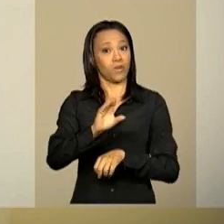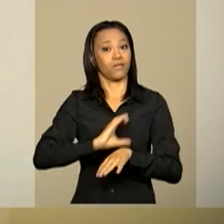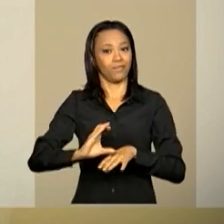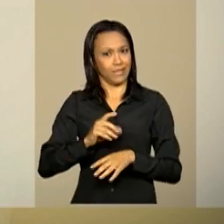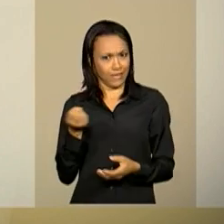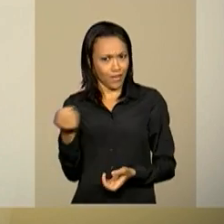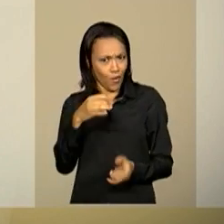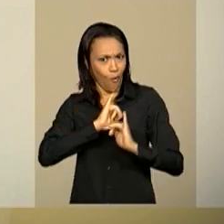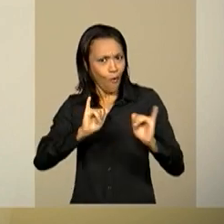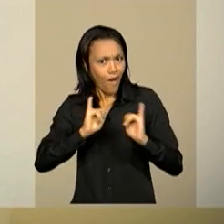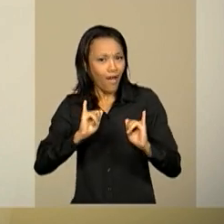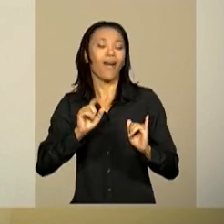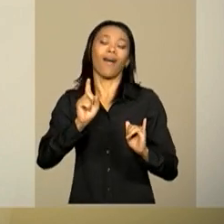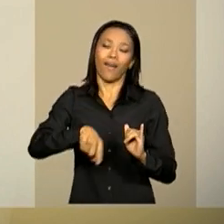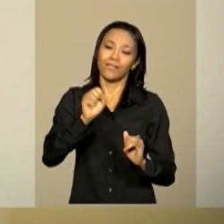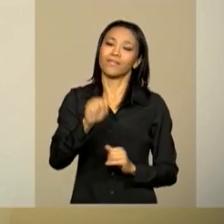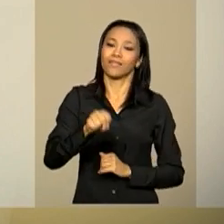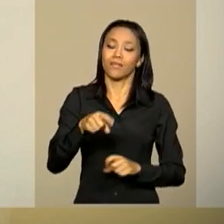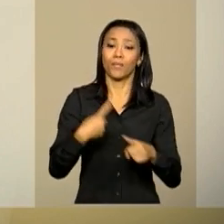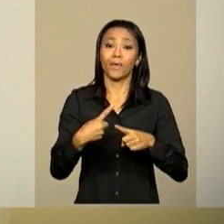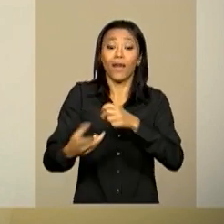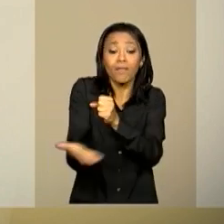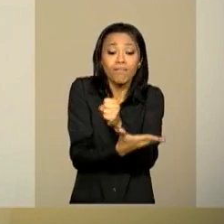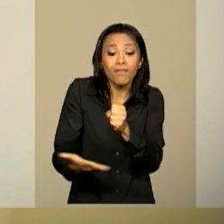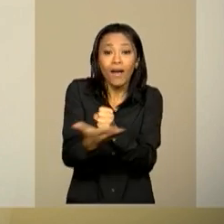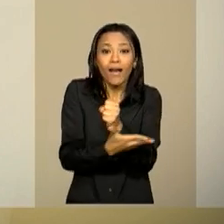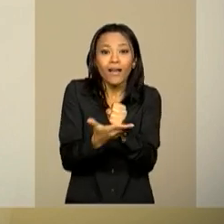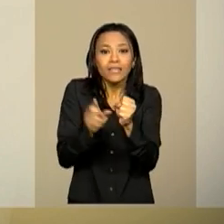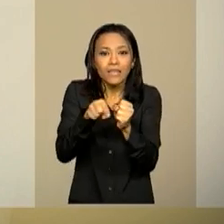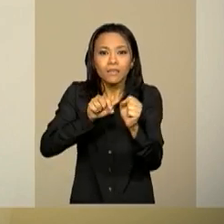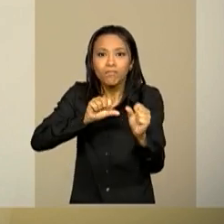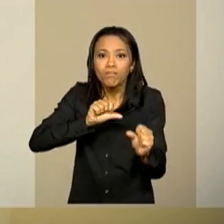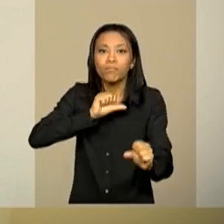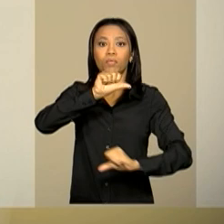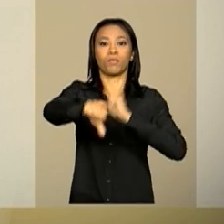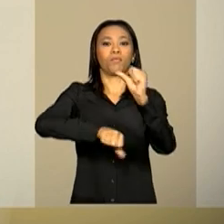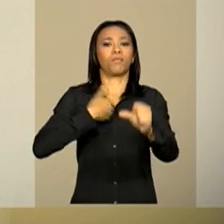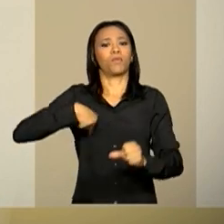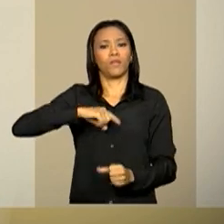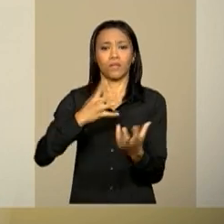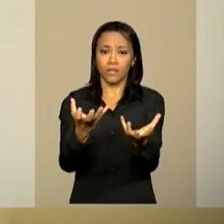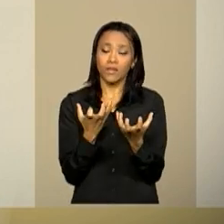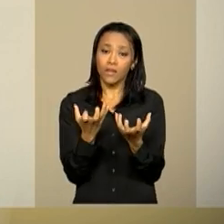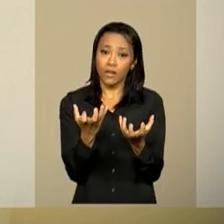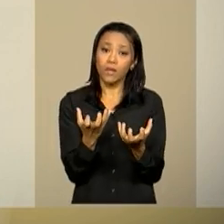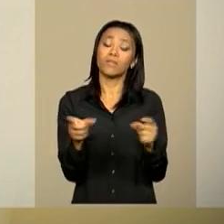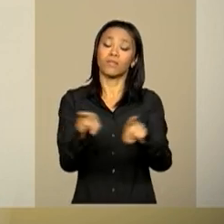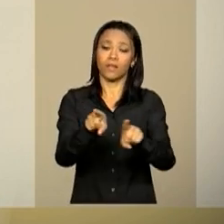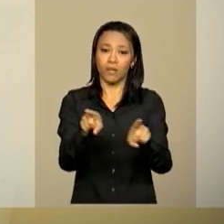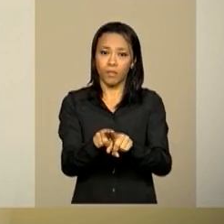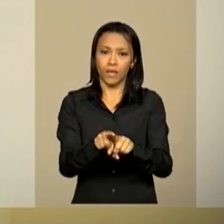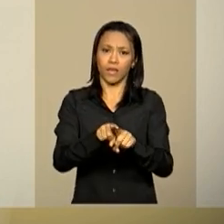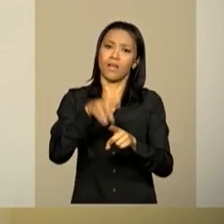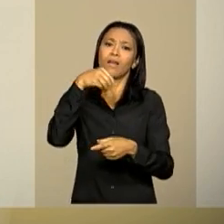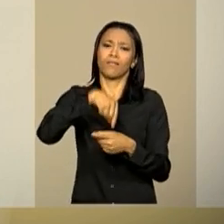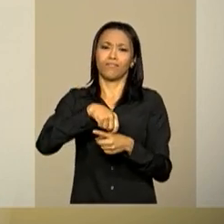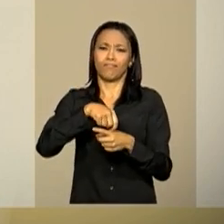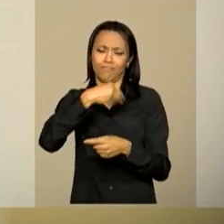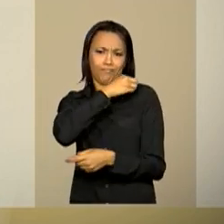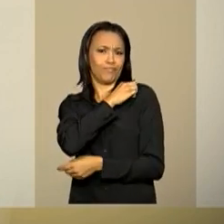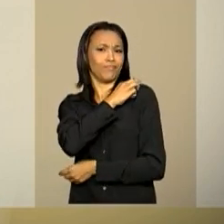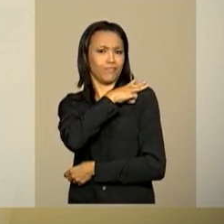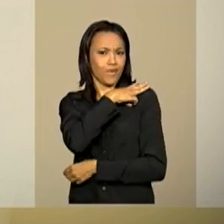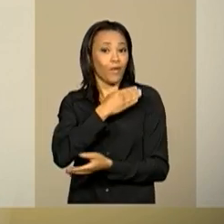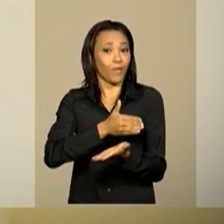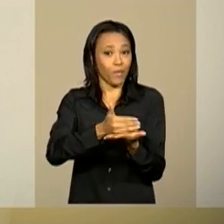hein presidenta É sim Luciano porque a base dessa transformação que queremos fazer também no ensino médio do país